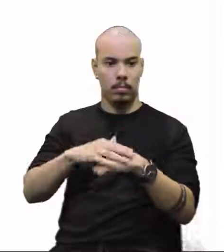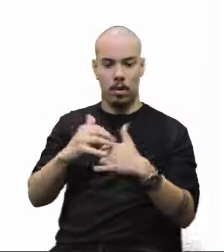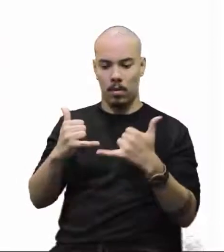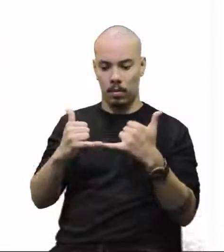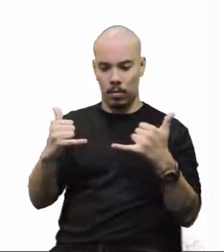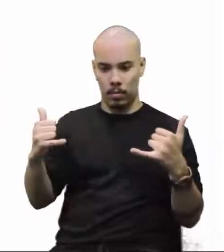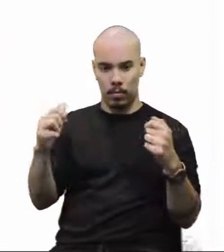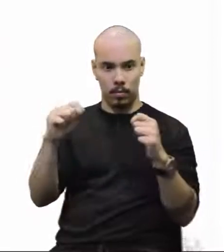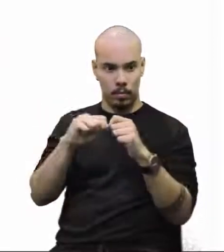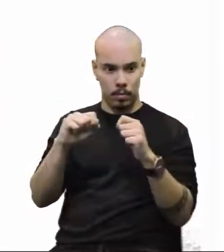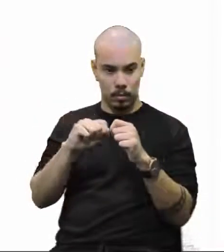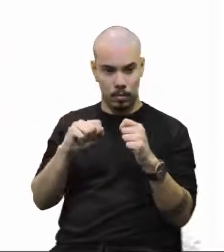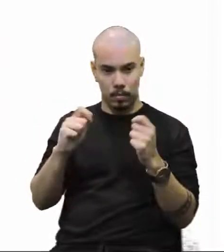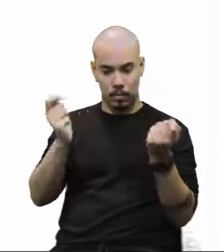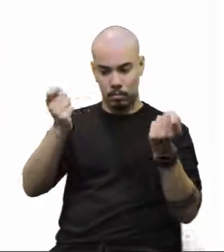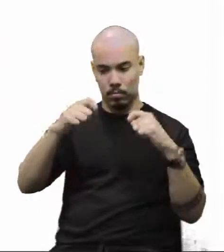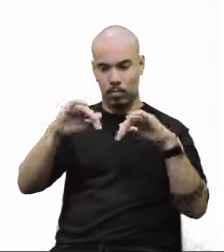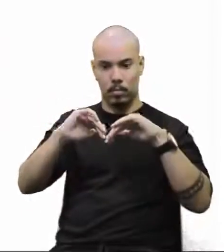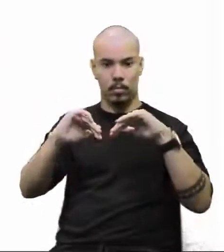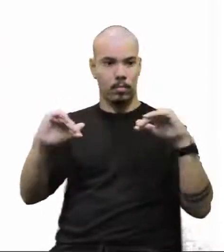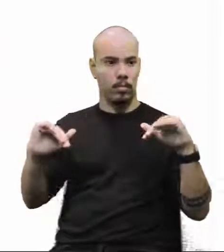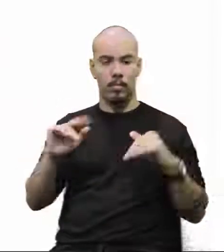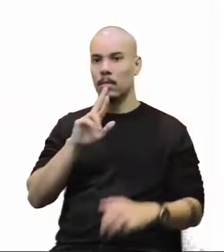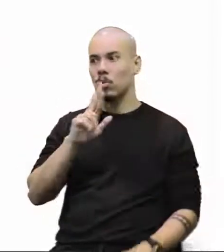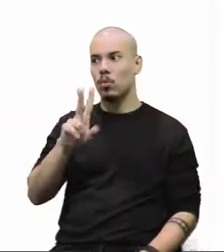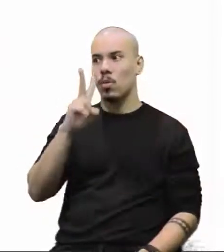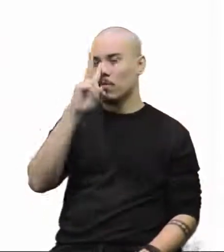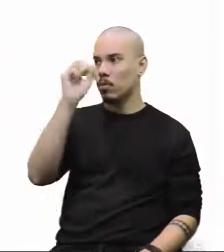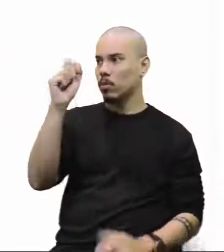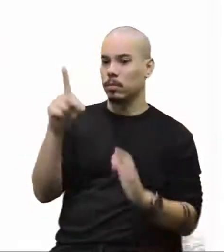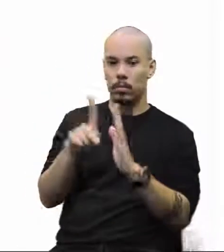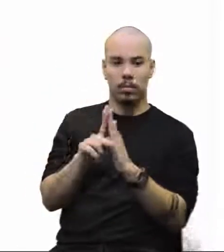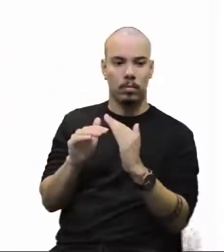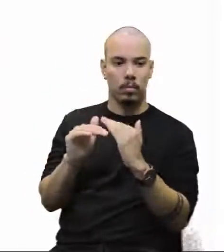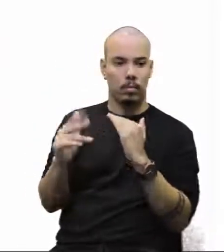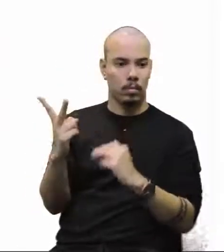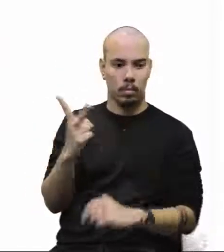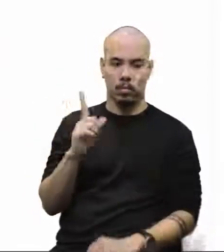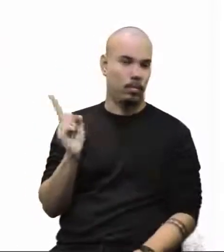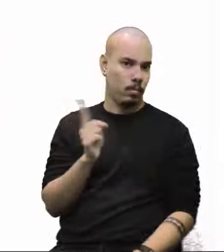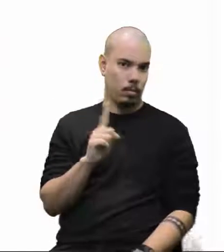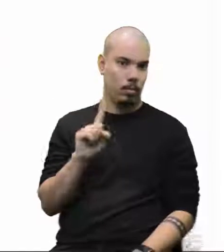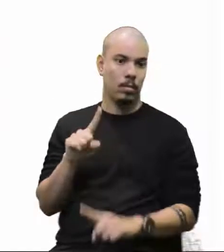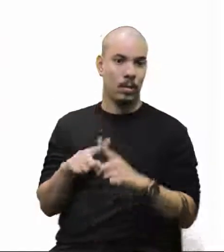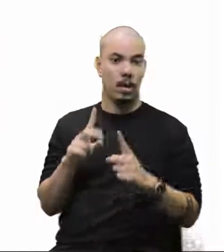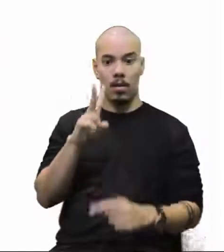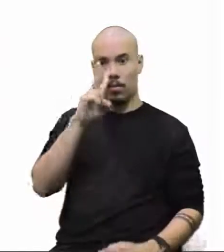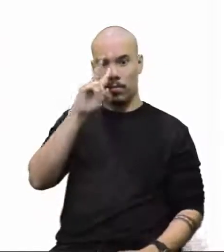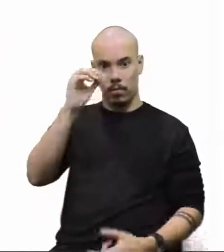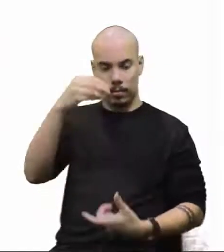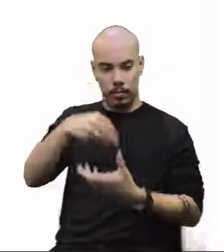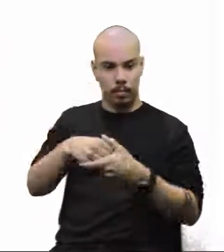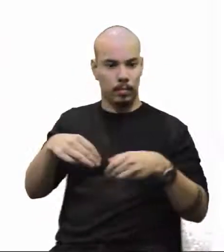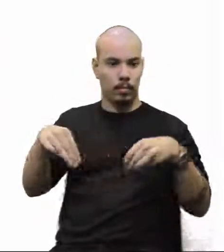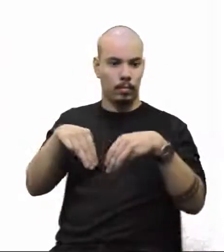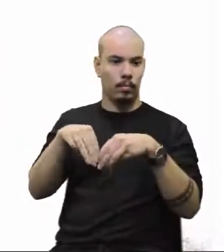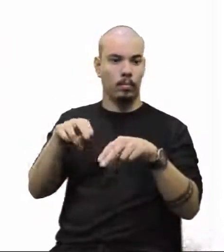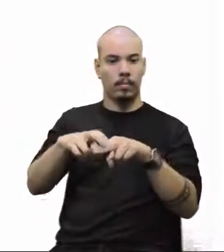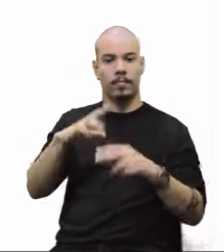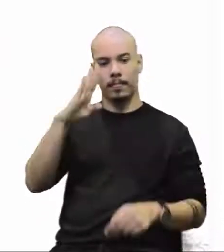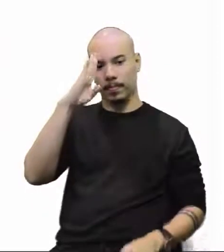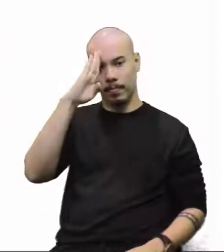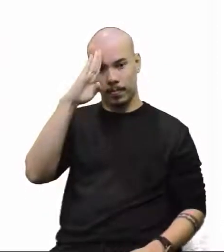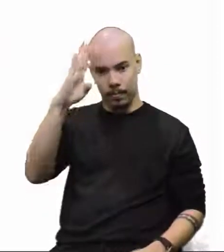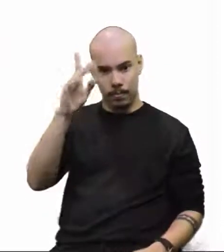fios, fazendo que eles se separem, né? Não é uma força de repulsão entre as cargas, é a força magnética. Então, o principal é